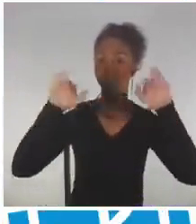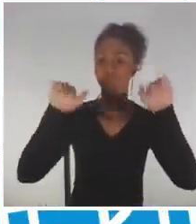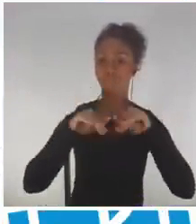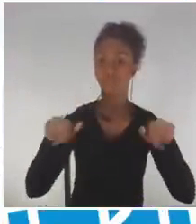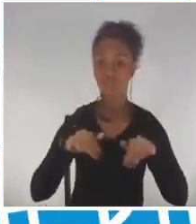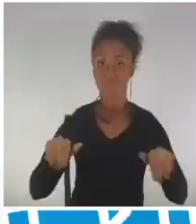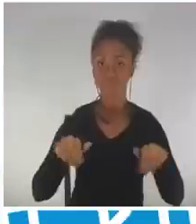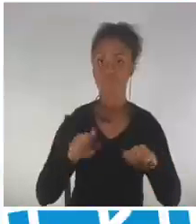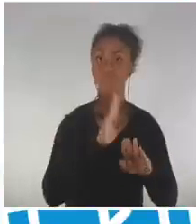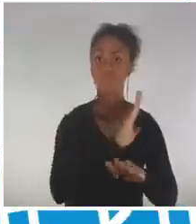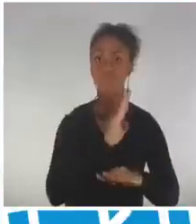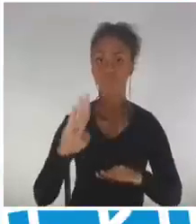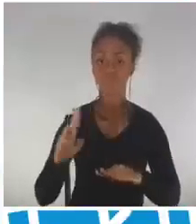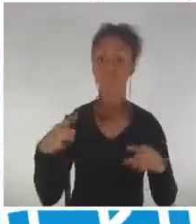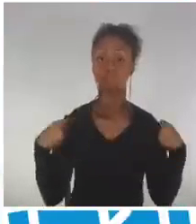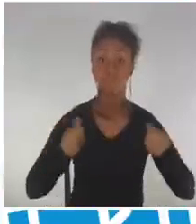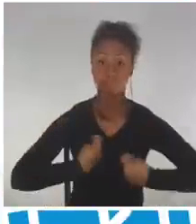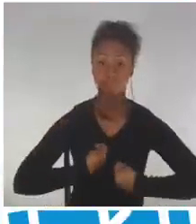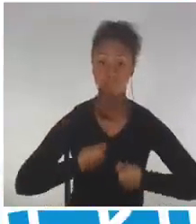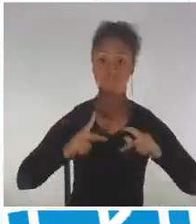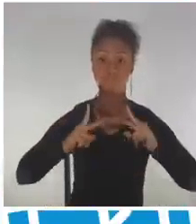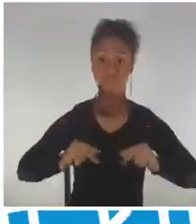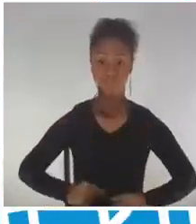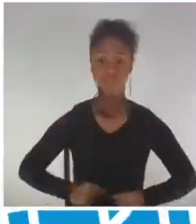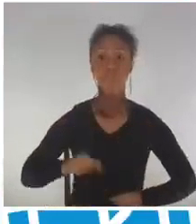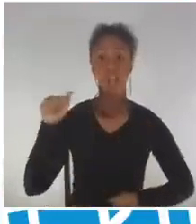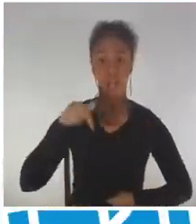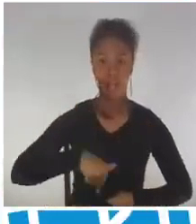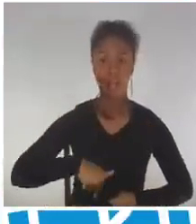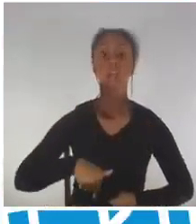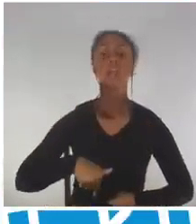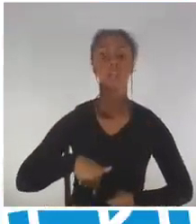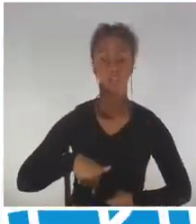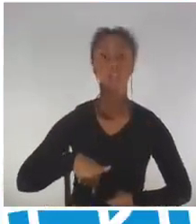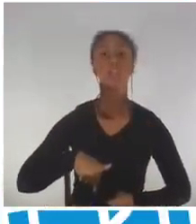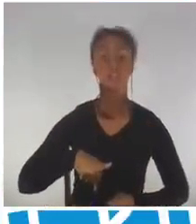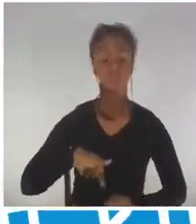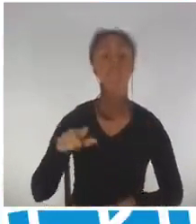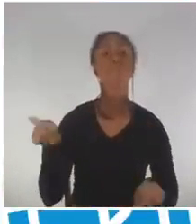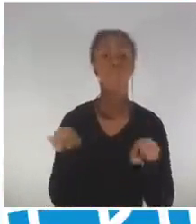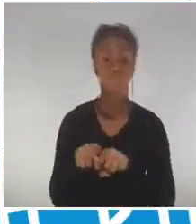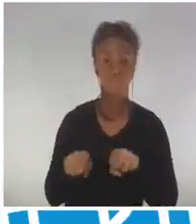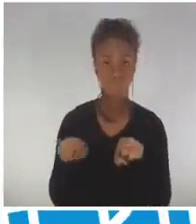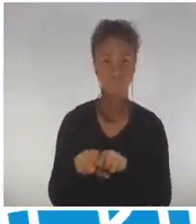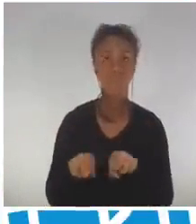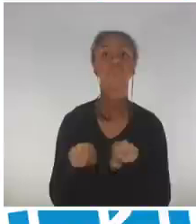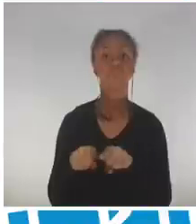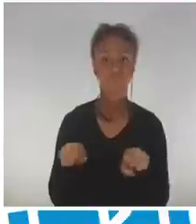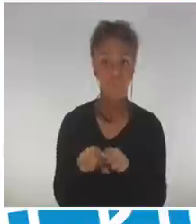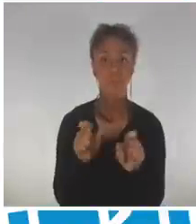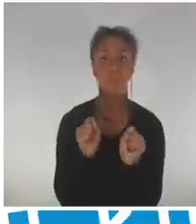paletó. Em Juiz de Fora também está bastante frio. De óculos.